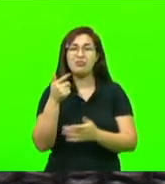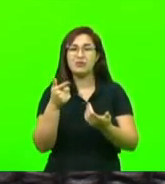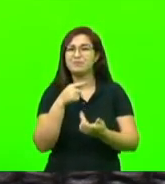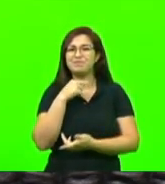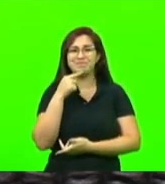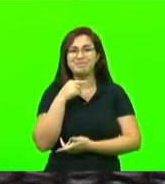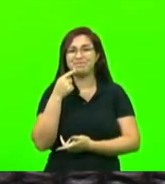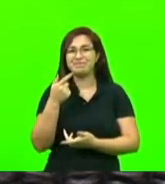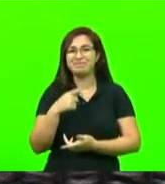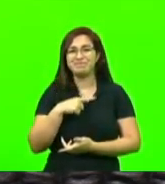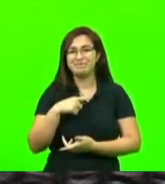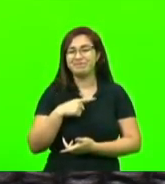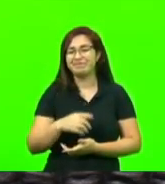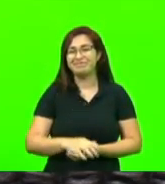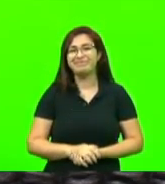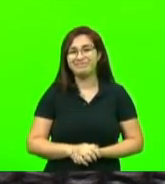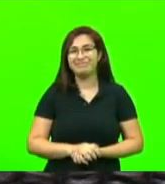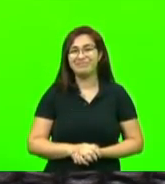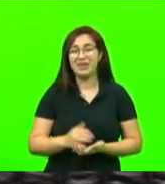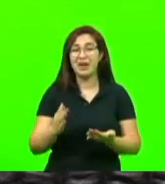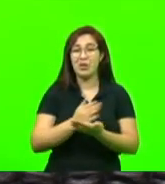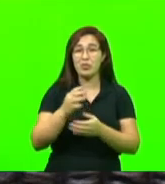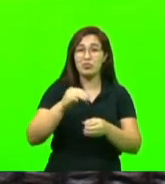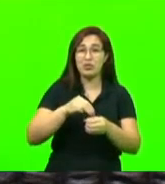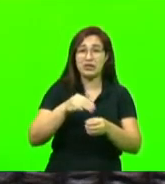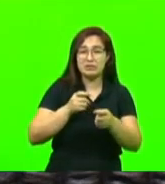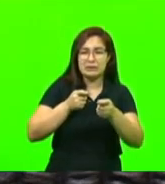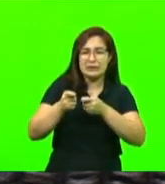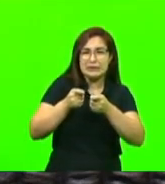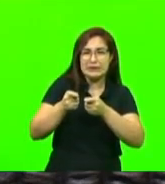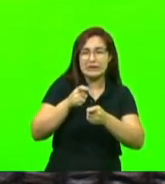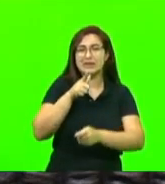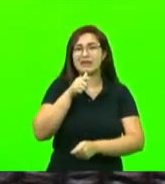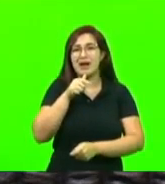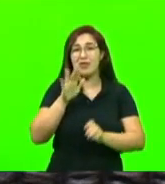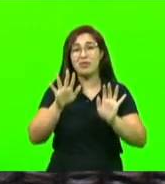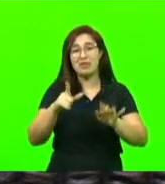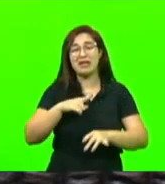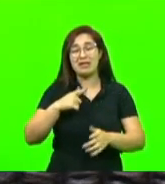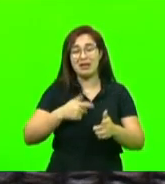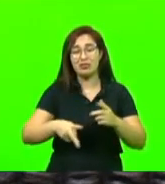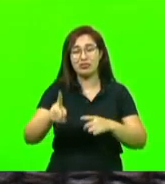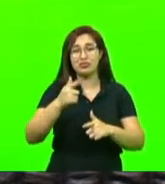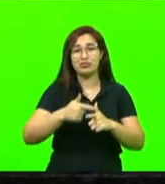fazendo racionamento de água e que ainda vivem o problema. Obrigado, senhor presidente.